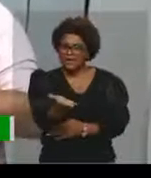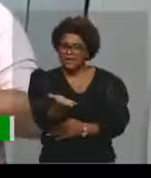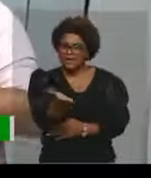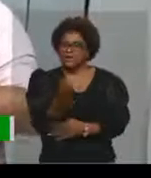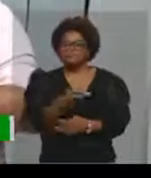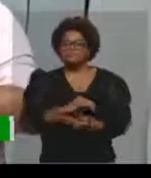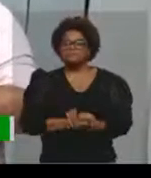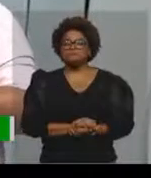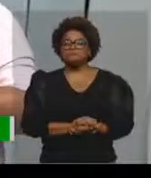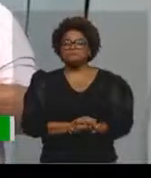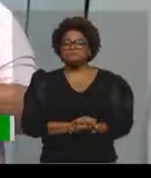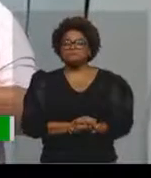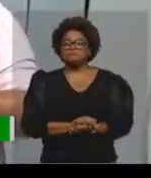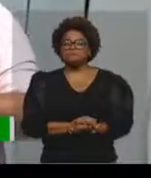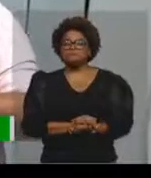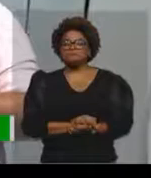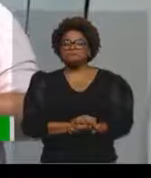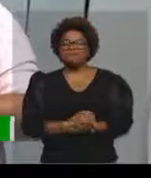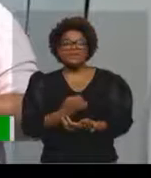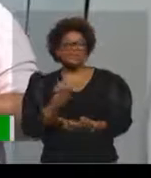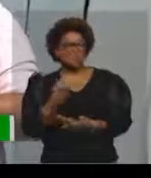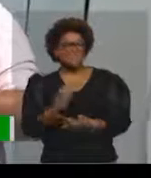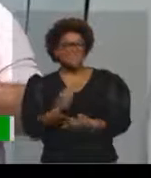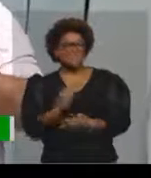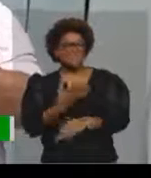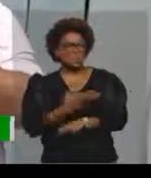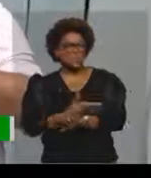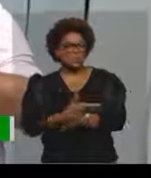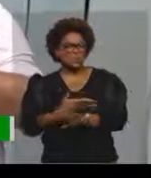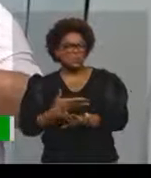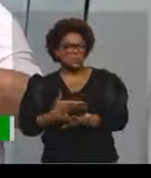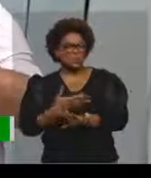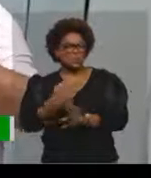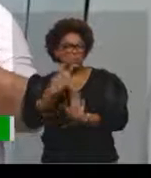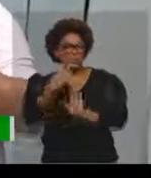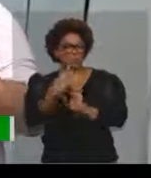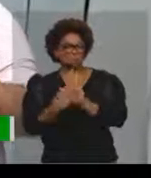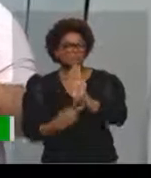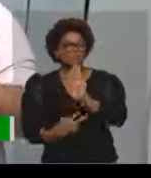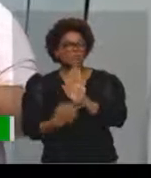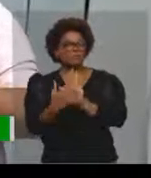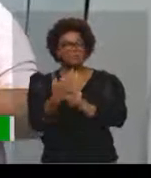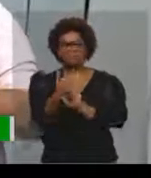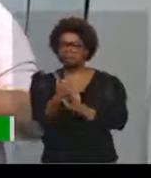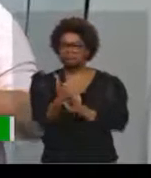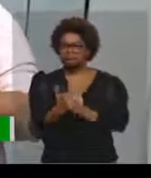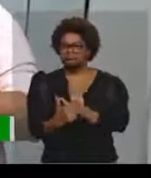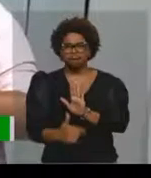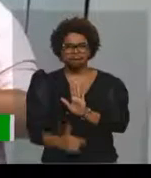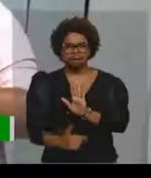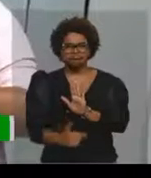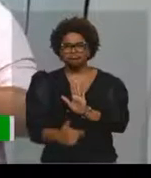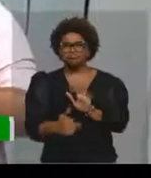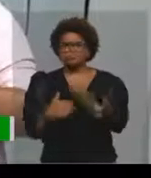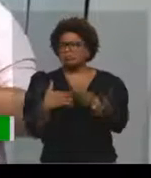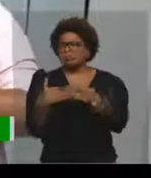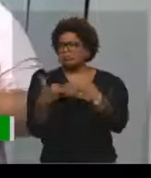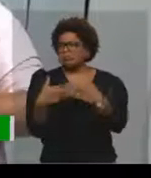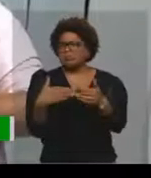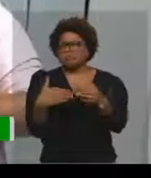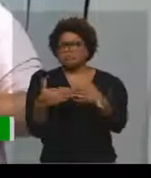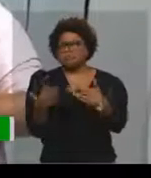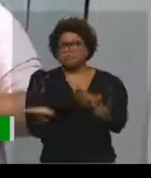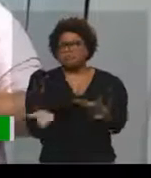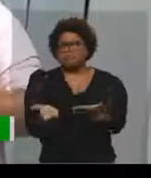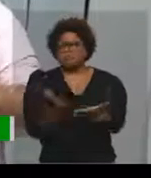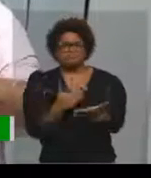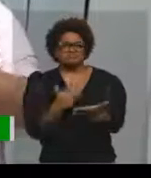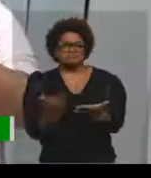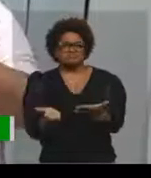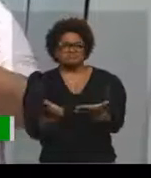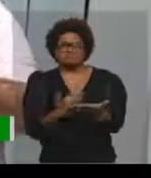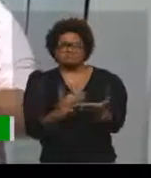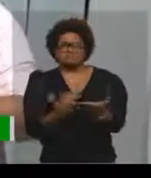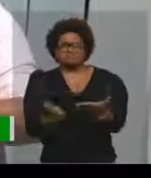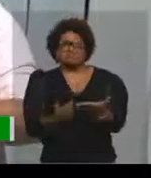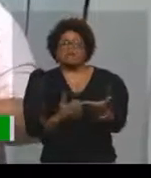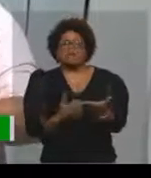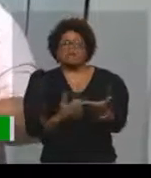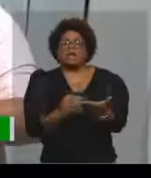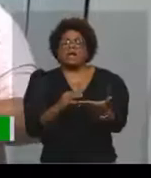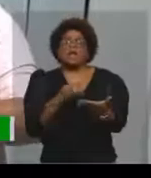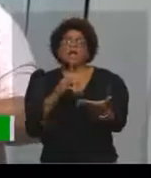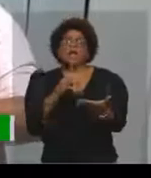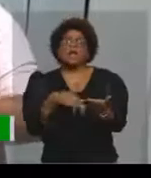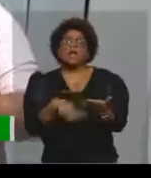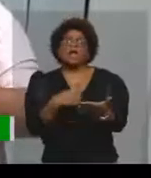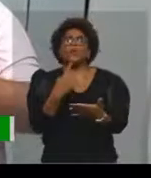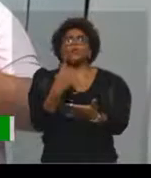hábito aí de ler um livro, ou que seja uma revista, comece aos poucos. Leia uma